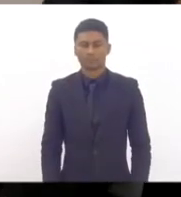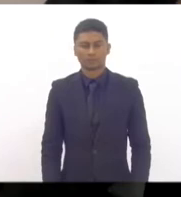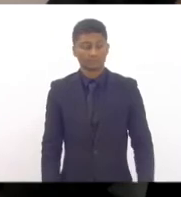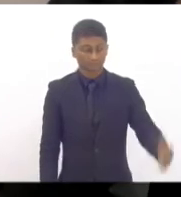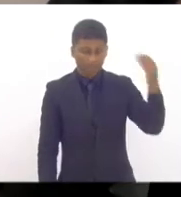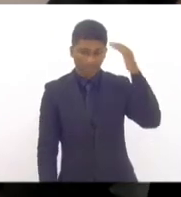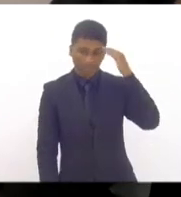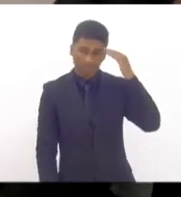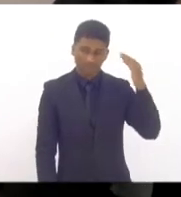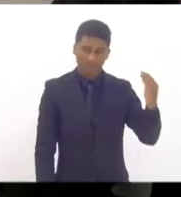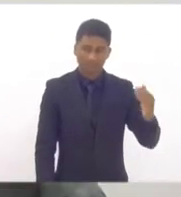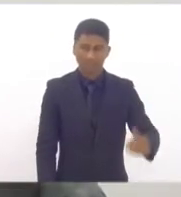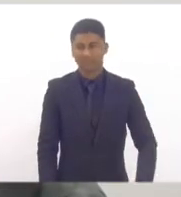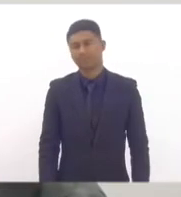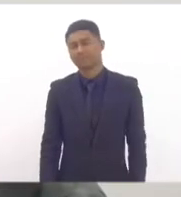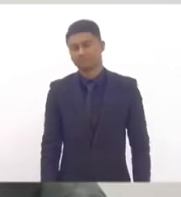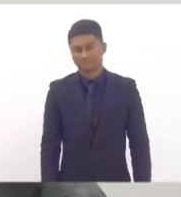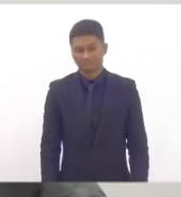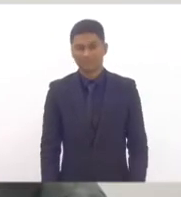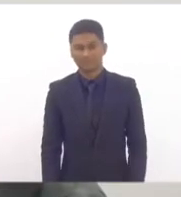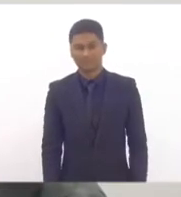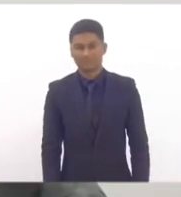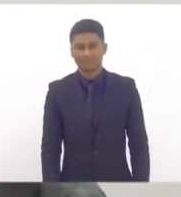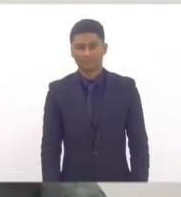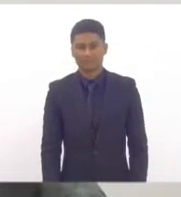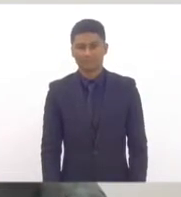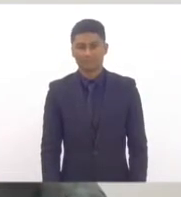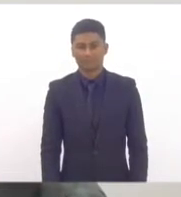Obrigado, doutora Roberta. Então,